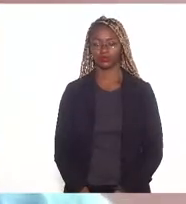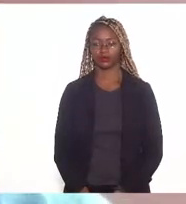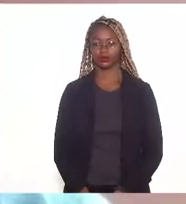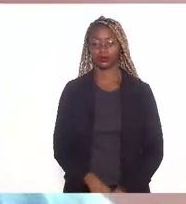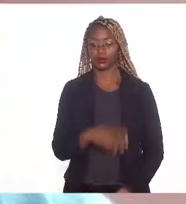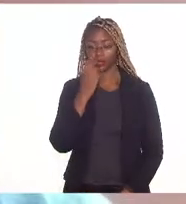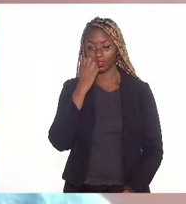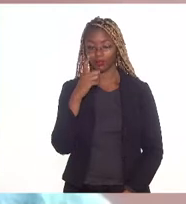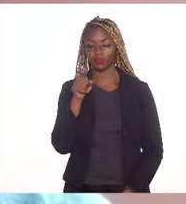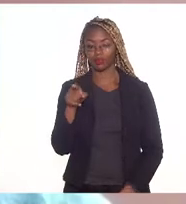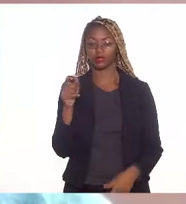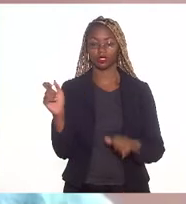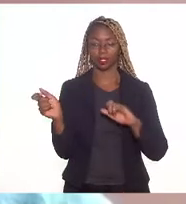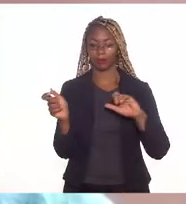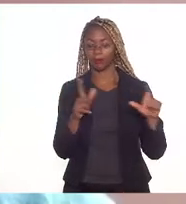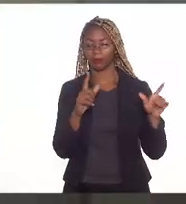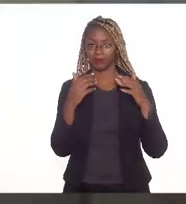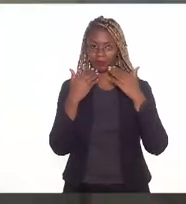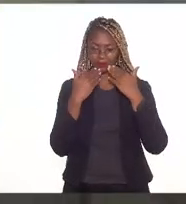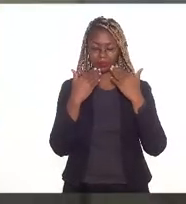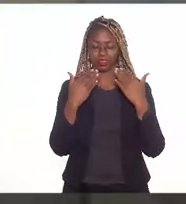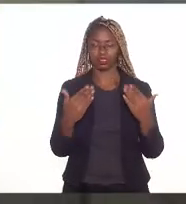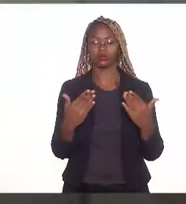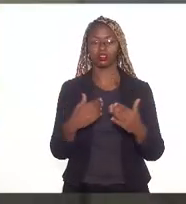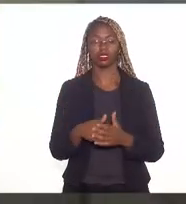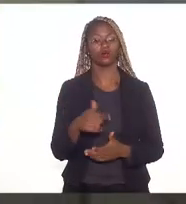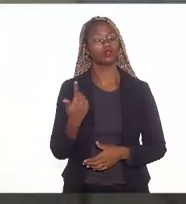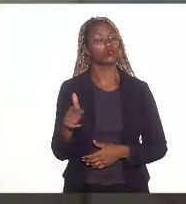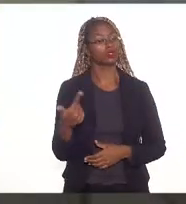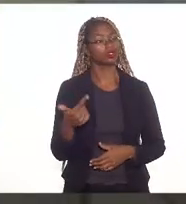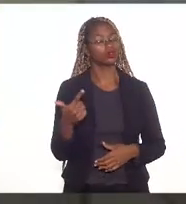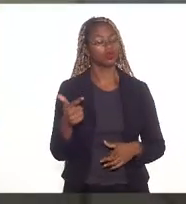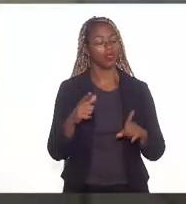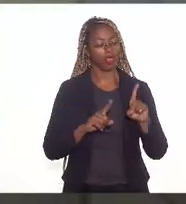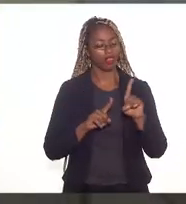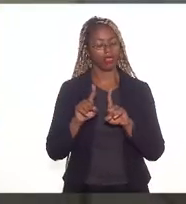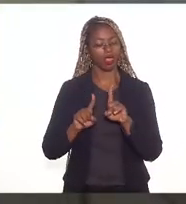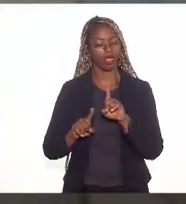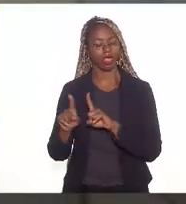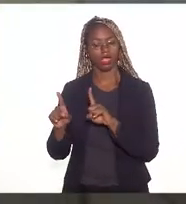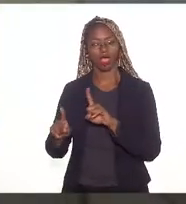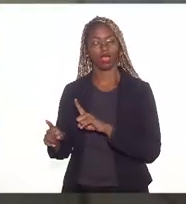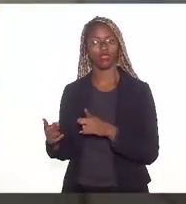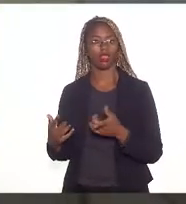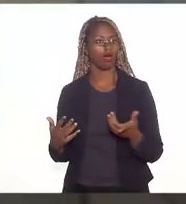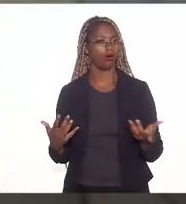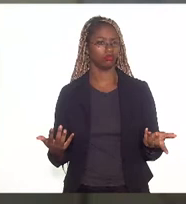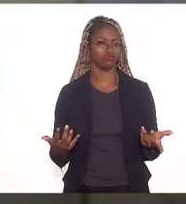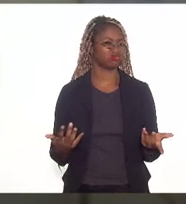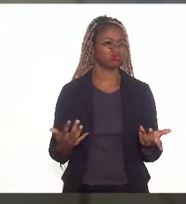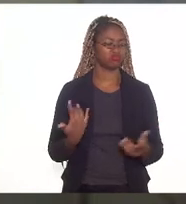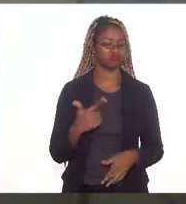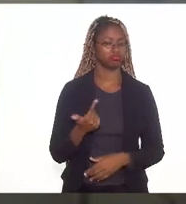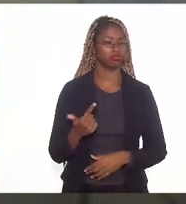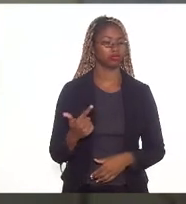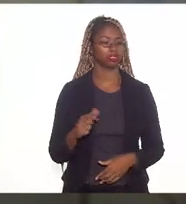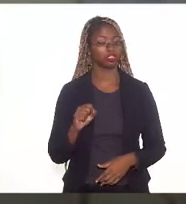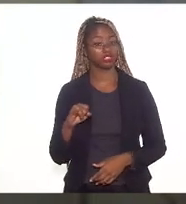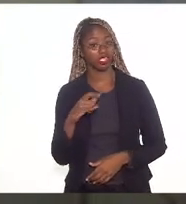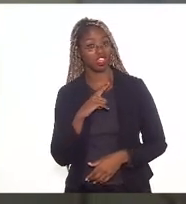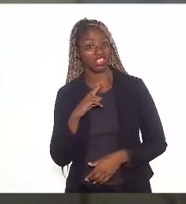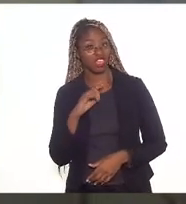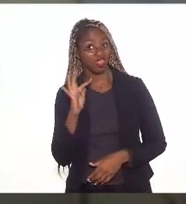apresentação não tem nenhum indicador se haverá ou já